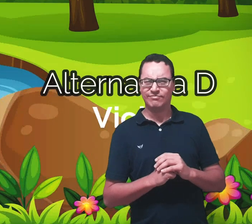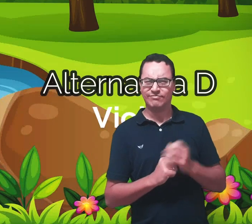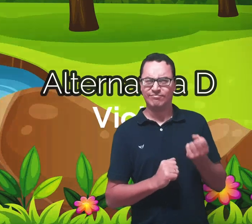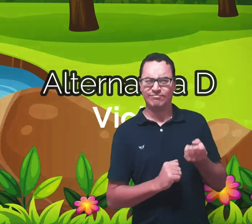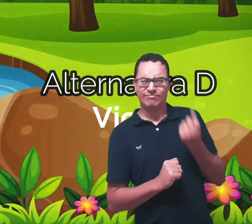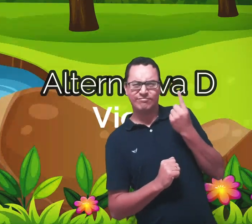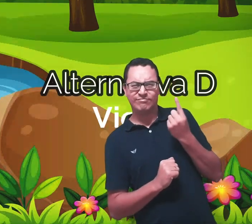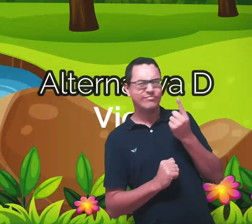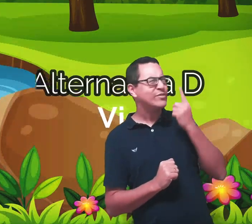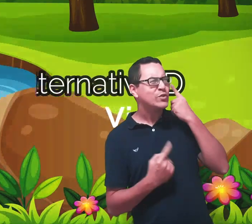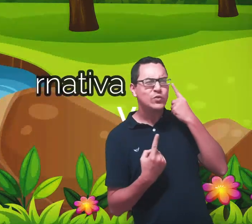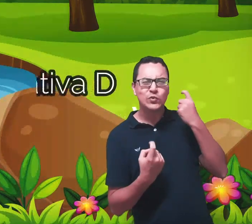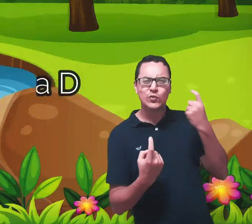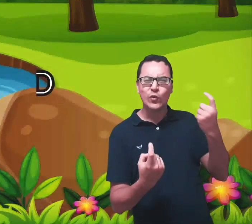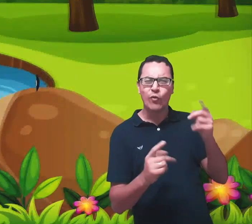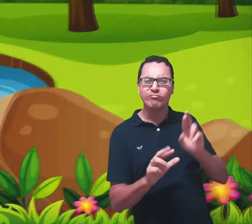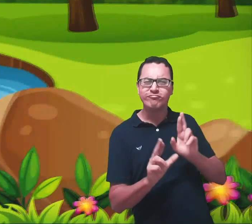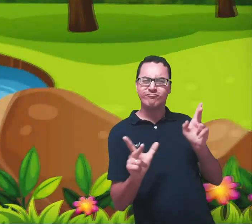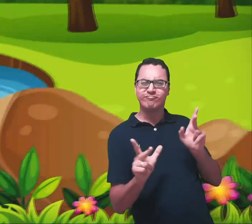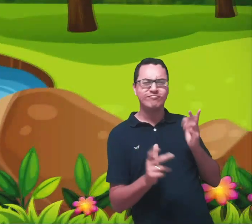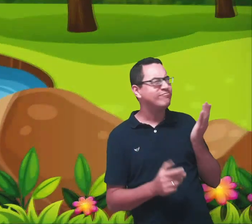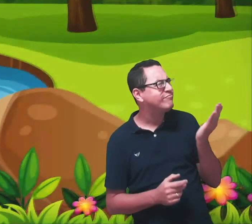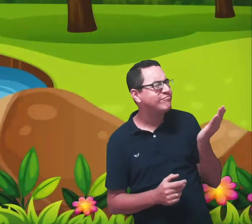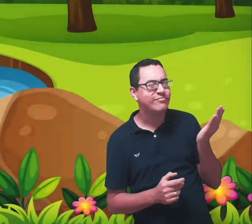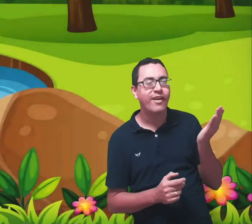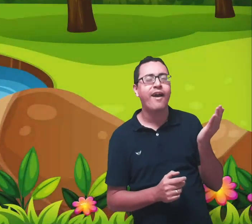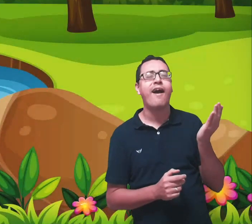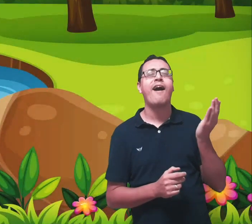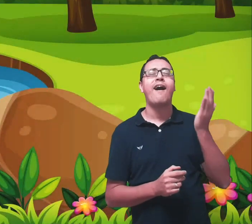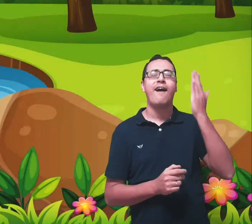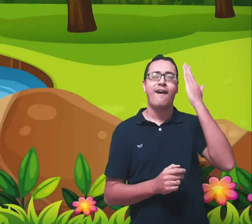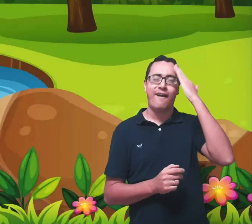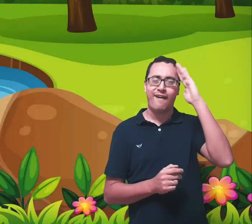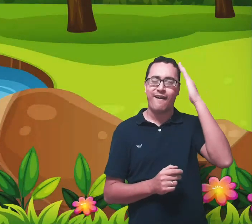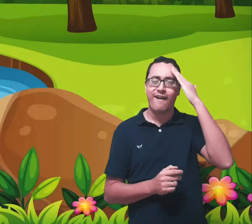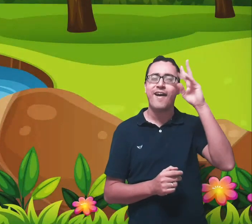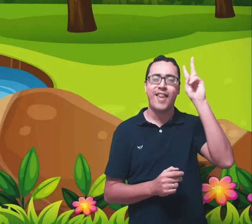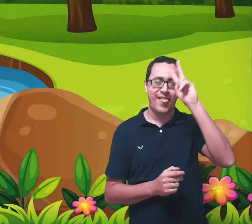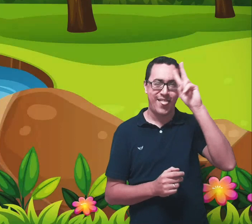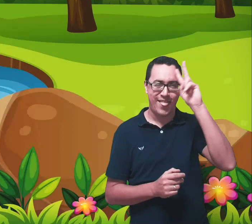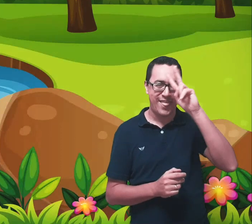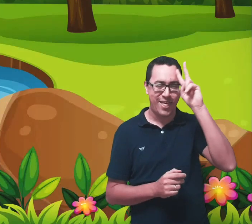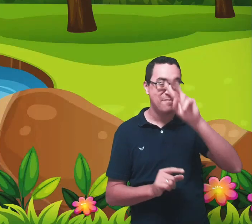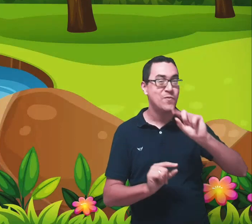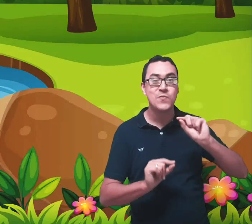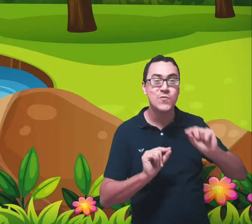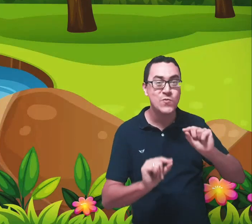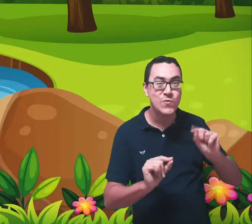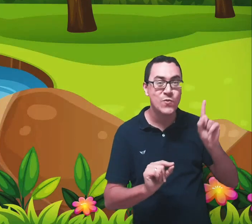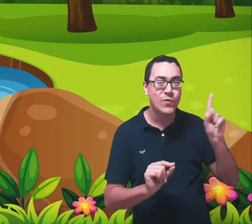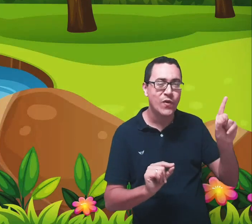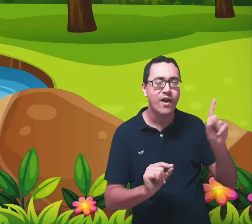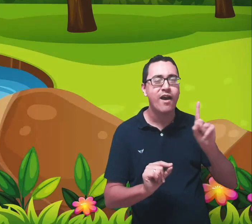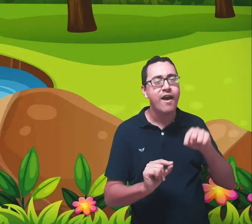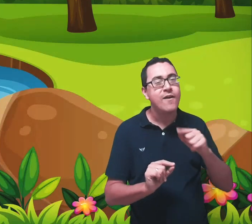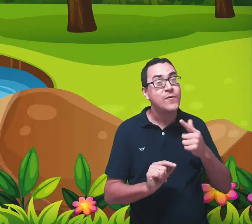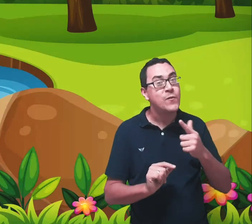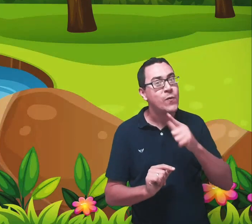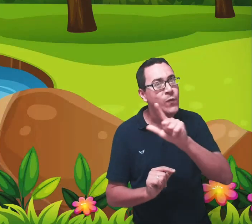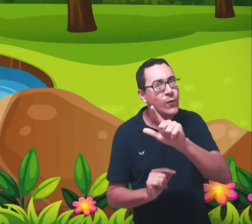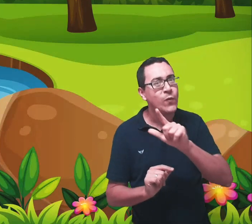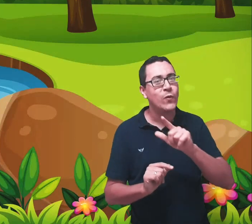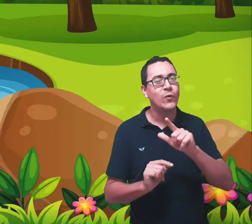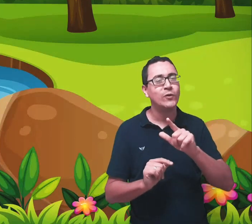Eita, que som é esse? Ah, lembrei! Este é o som de uma prima